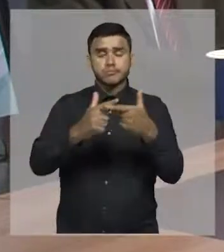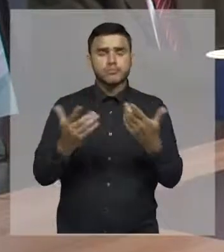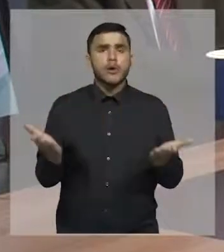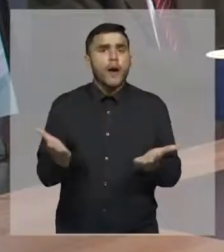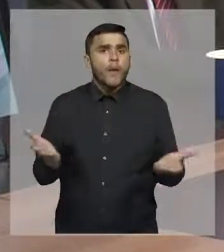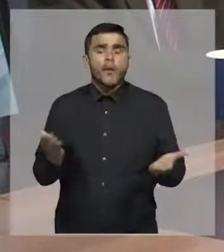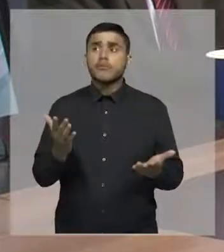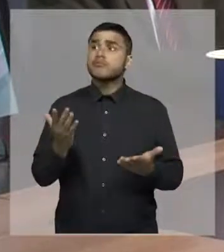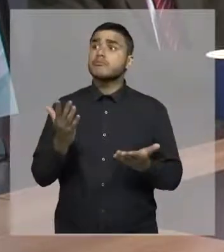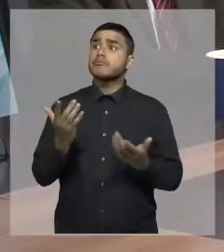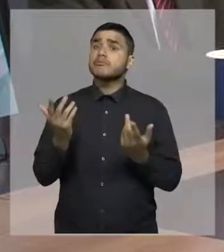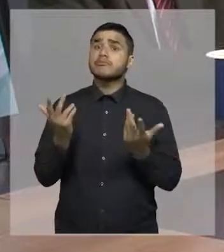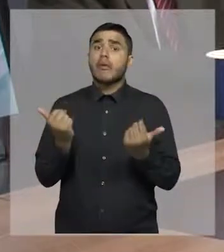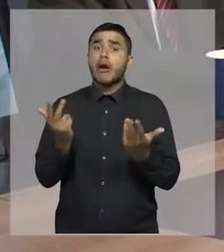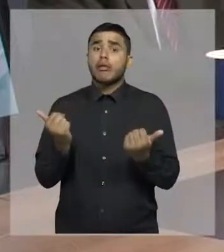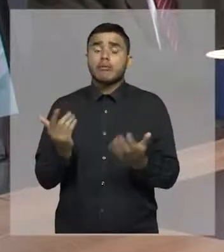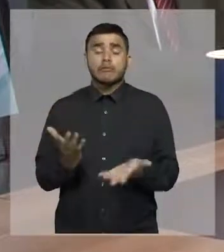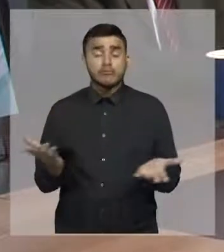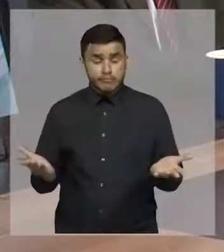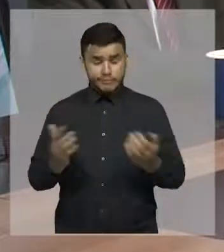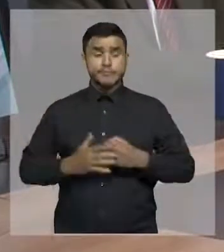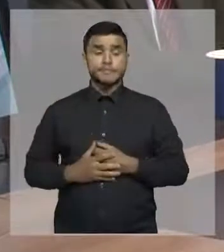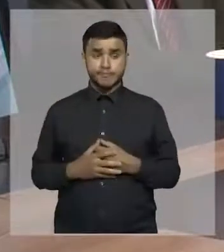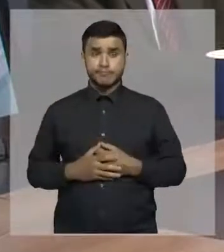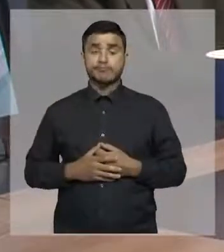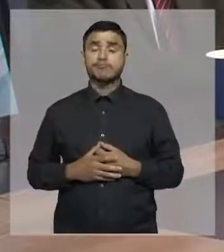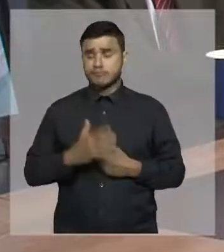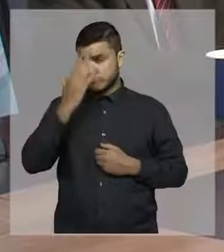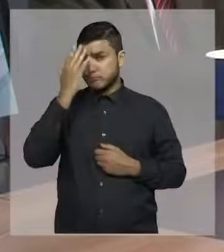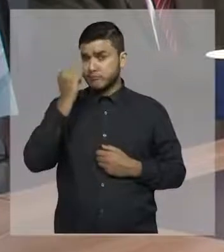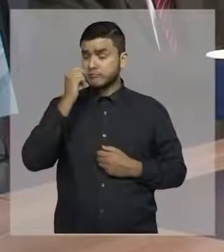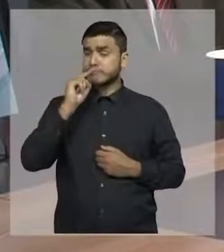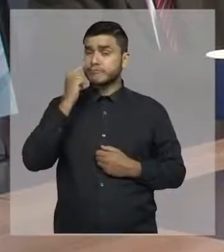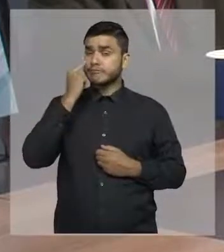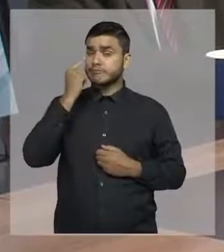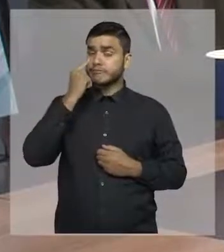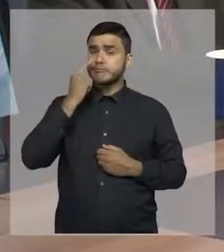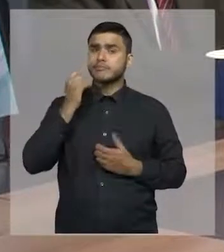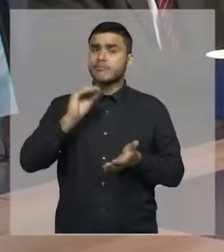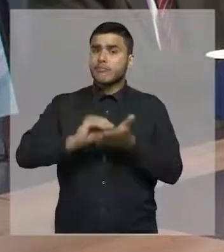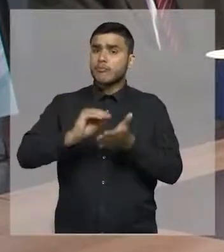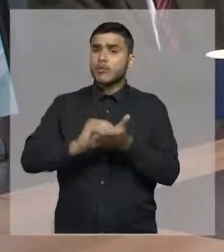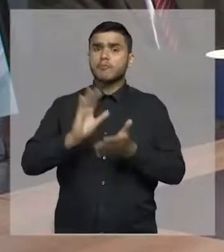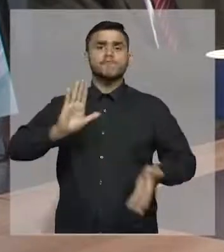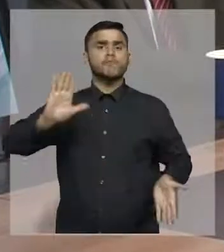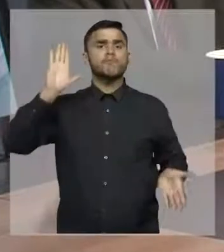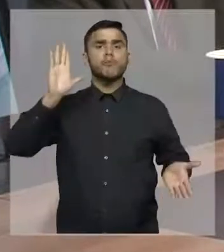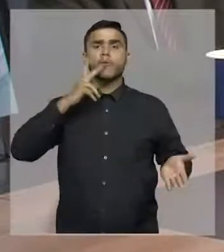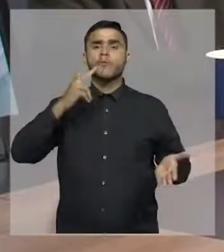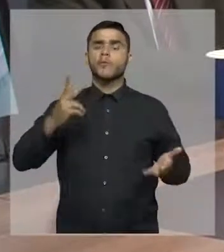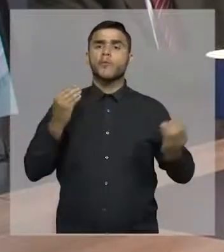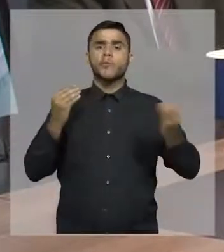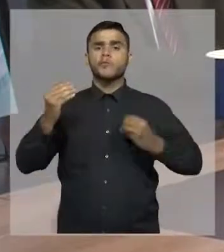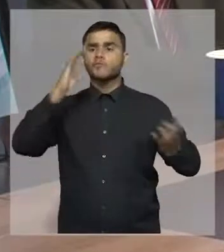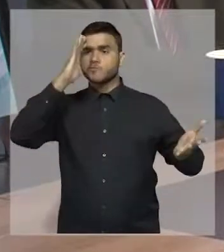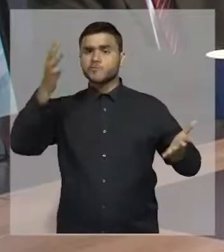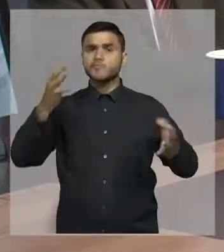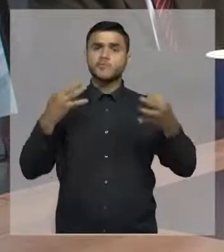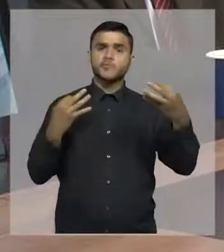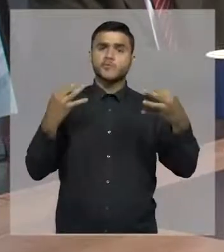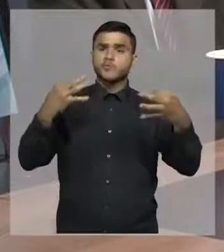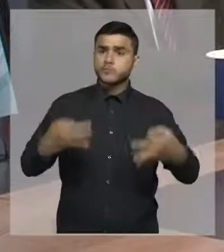mais difícil, né? E uma certa, digamos, falta de compromisso com a resolutividade de tais